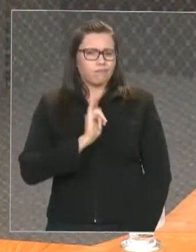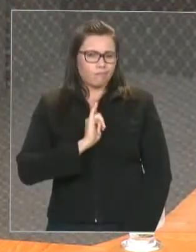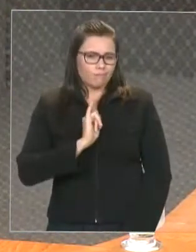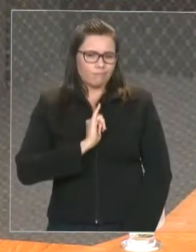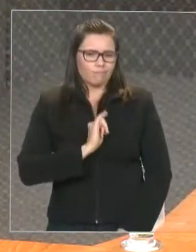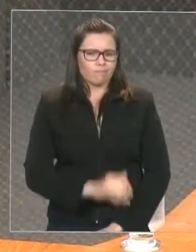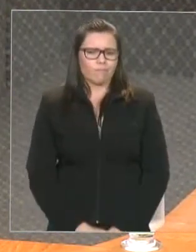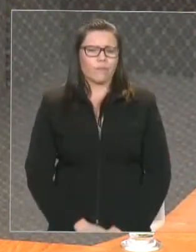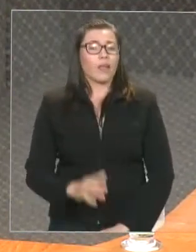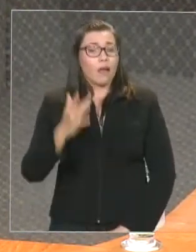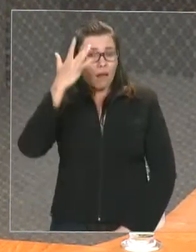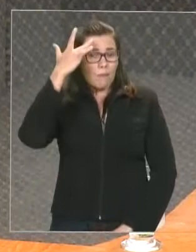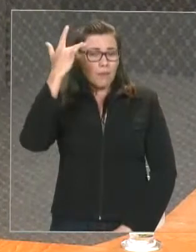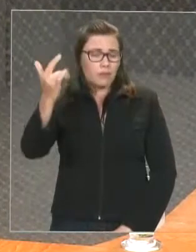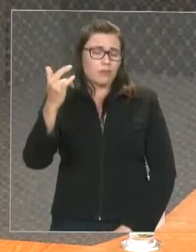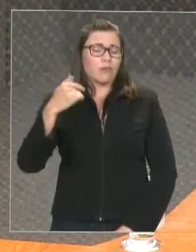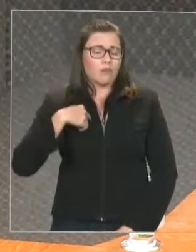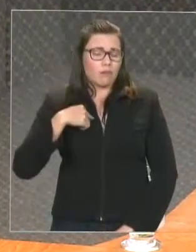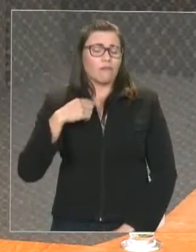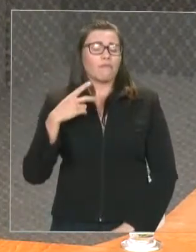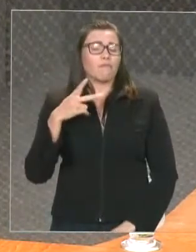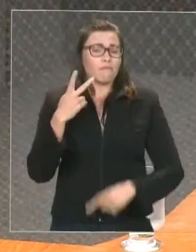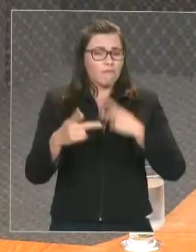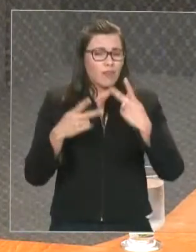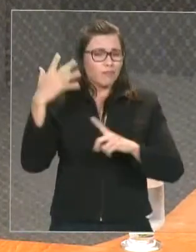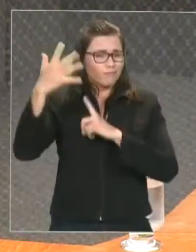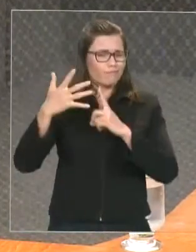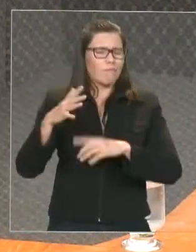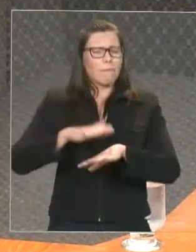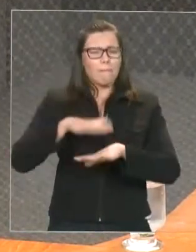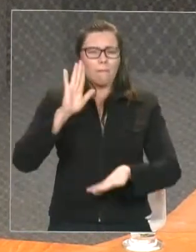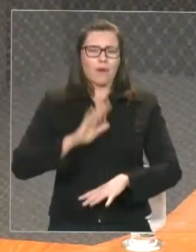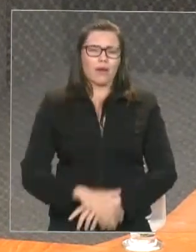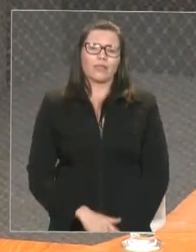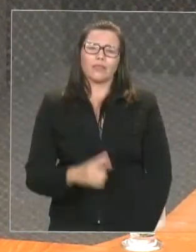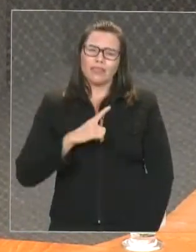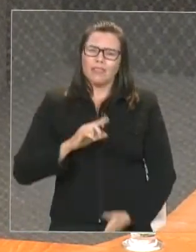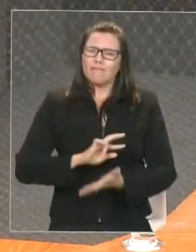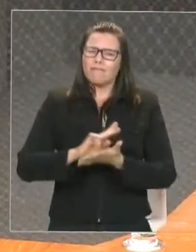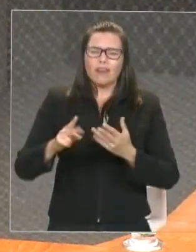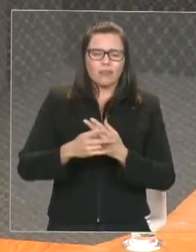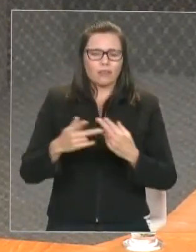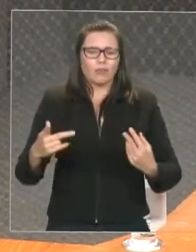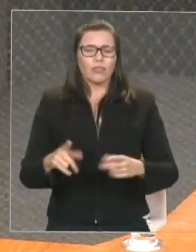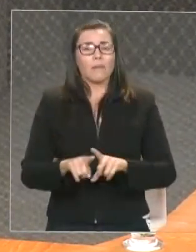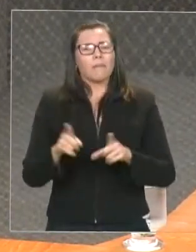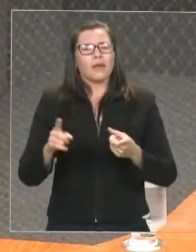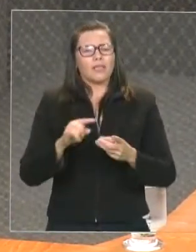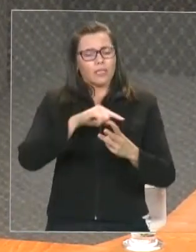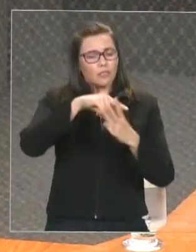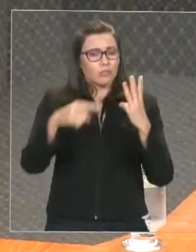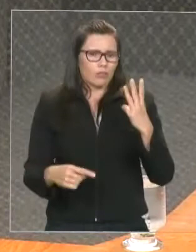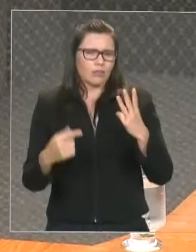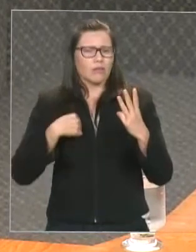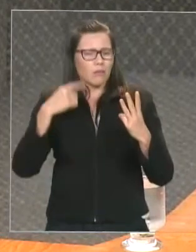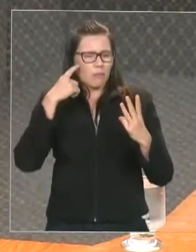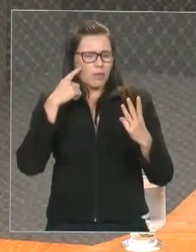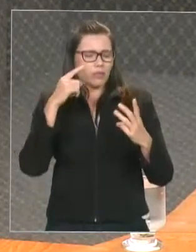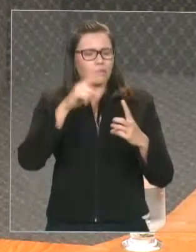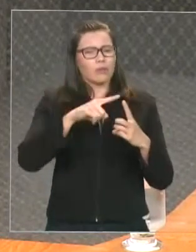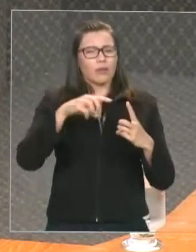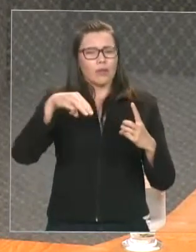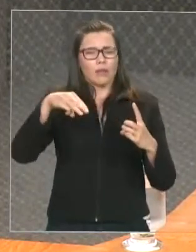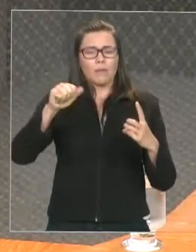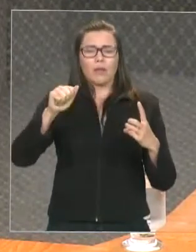ações do governador, mas principalmente por essas três ações que são muito importantes. E esse grande sonho, que é a MA-138, que